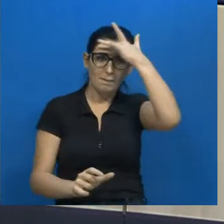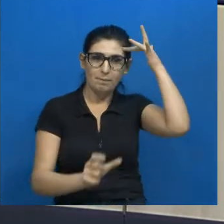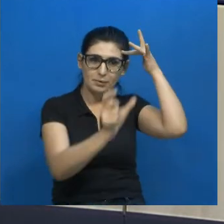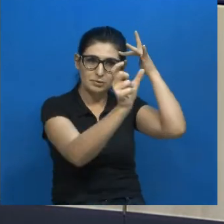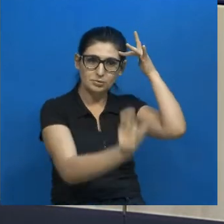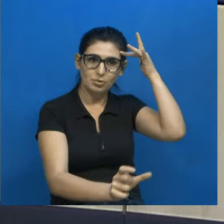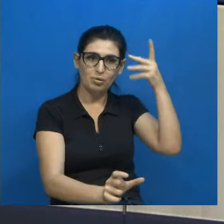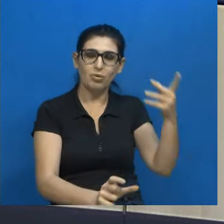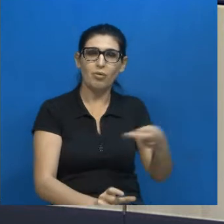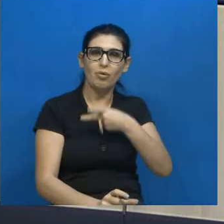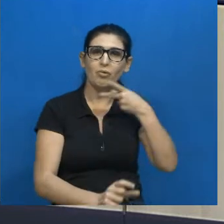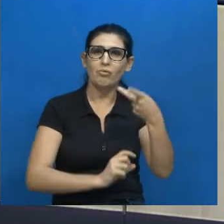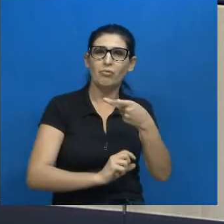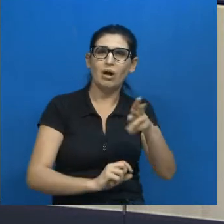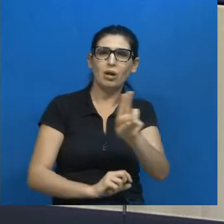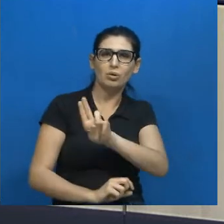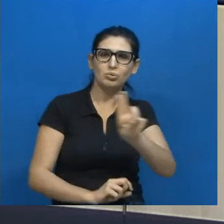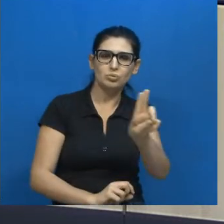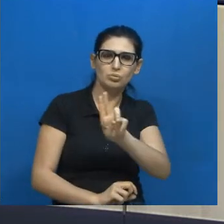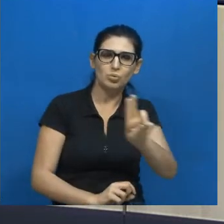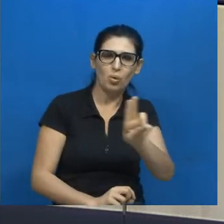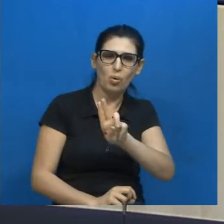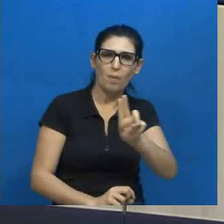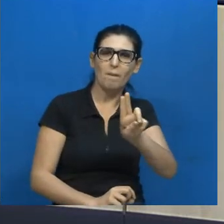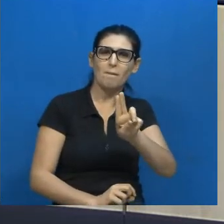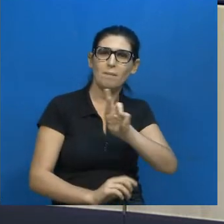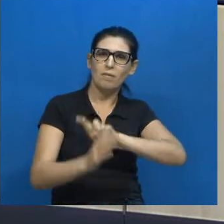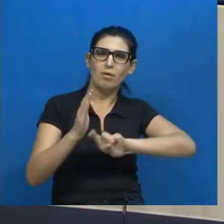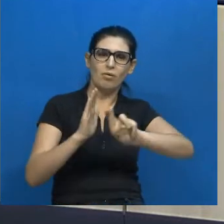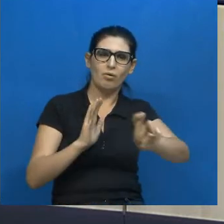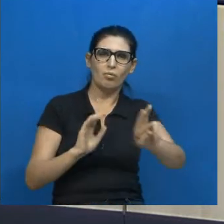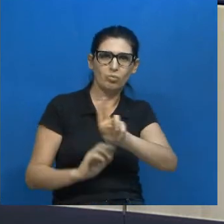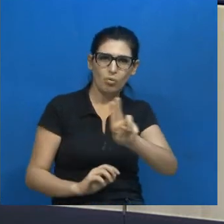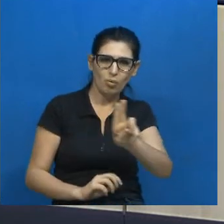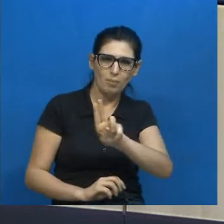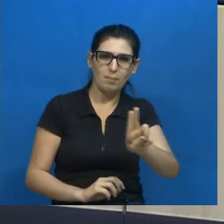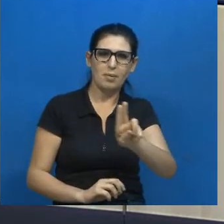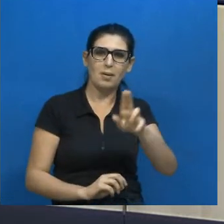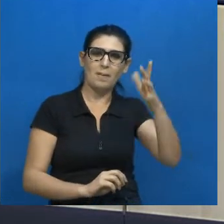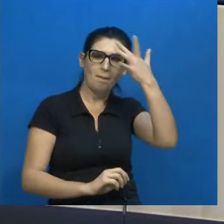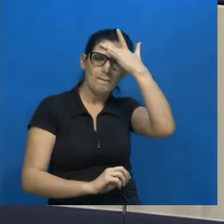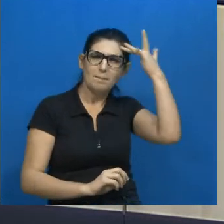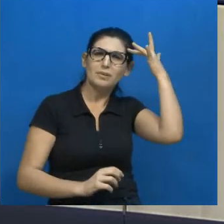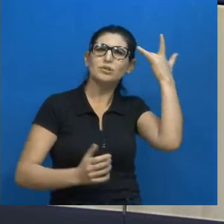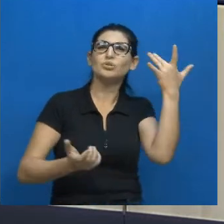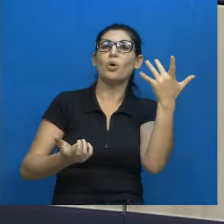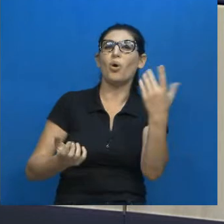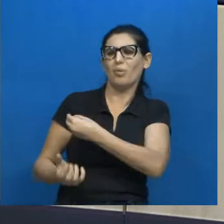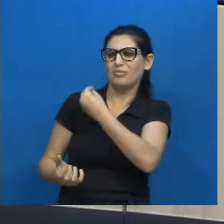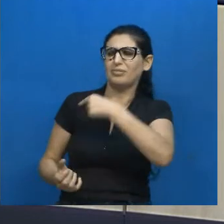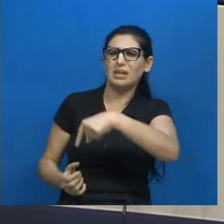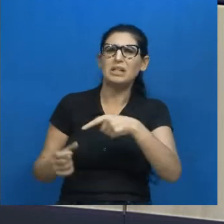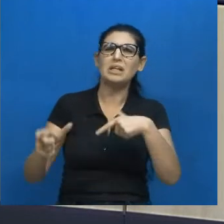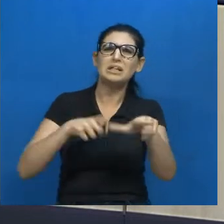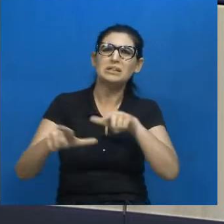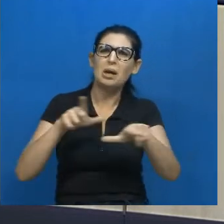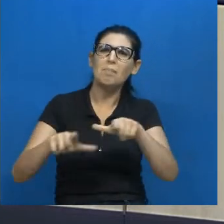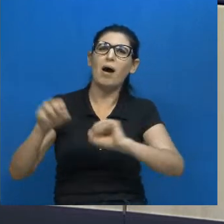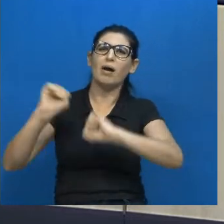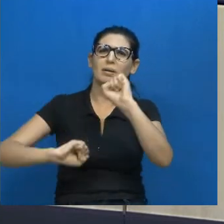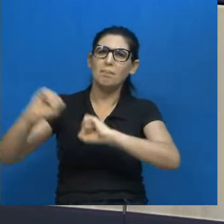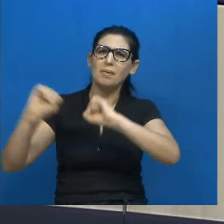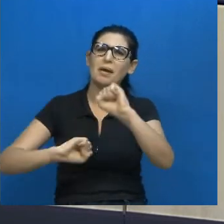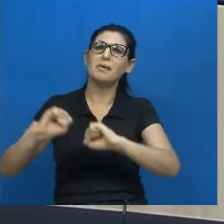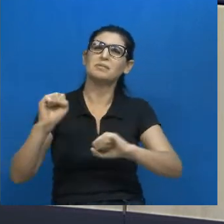o nome, se está aqui enquanto servidor, funcionário de algum movimento, para a gente poder